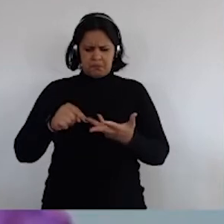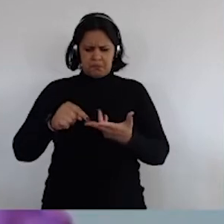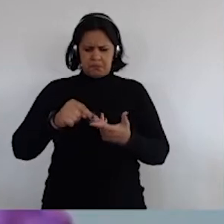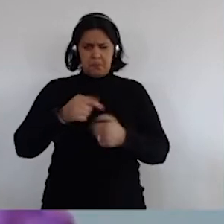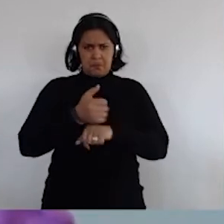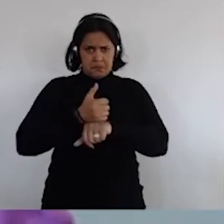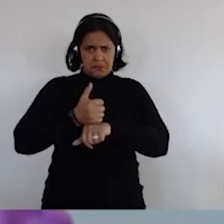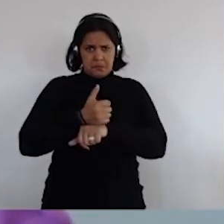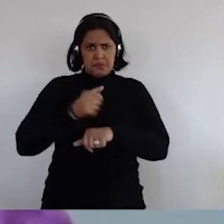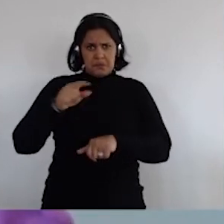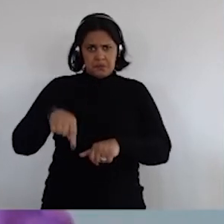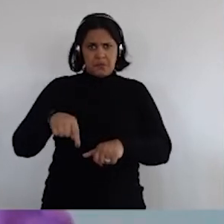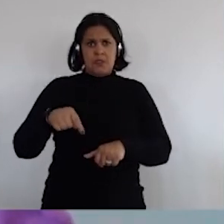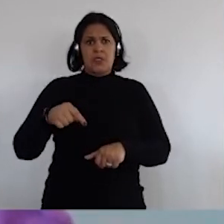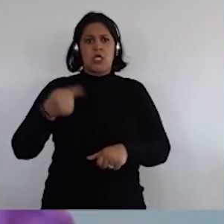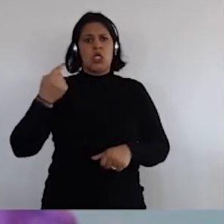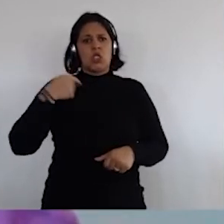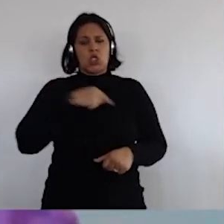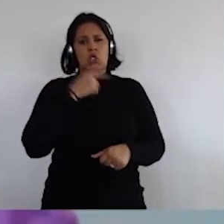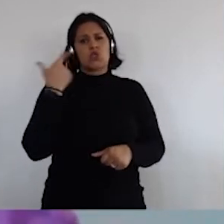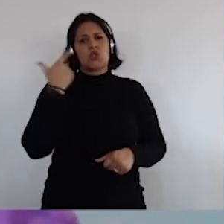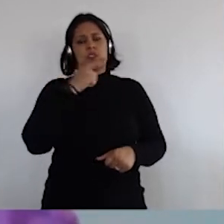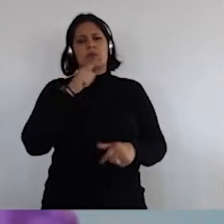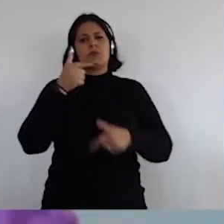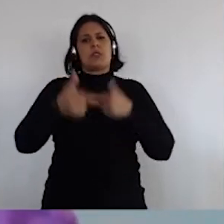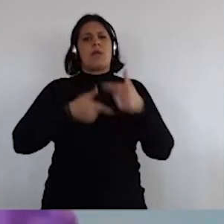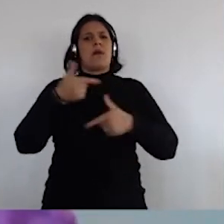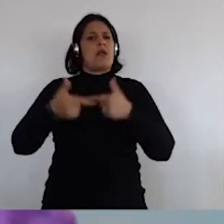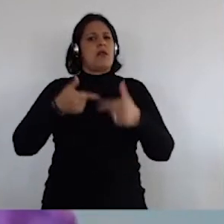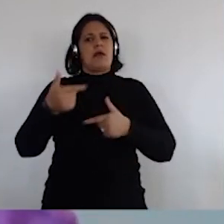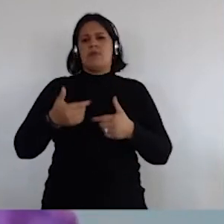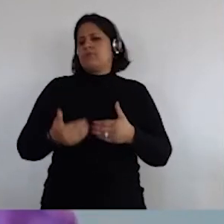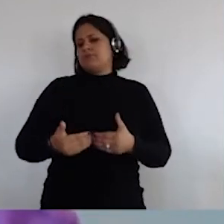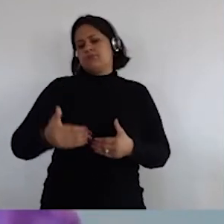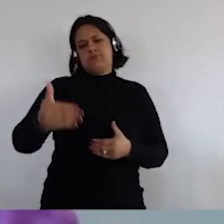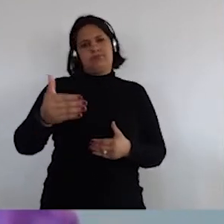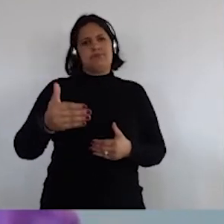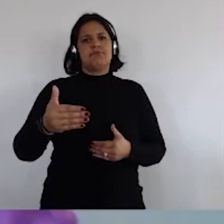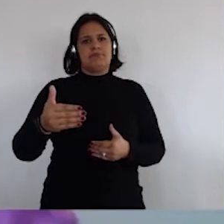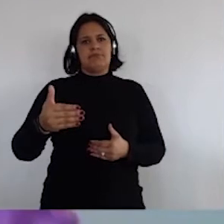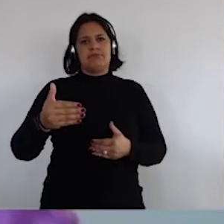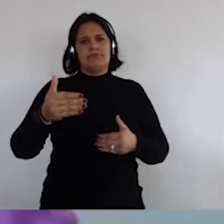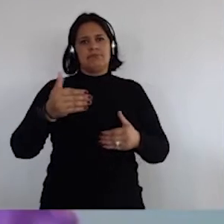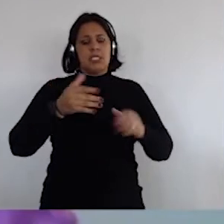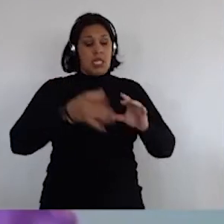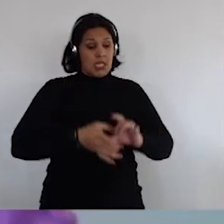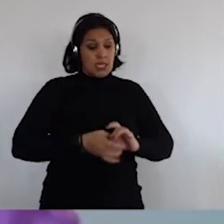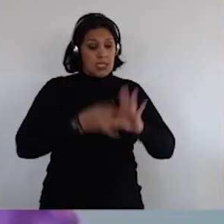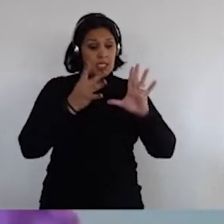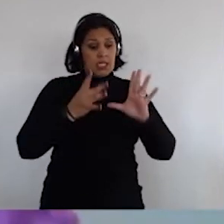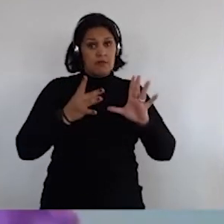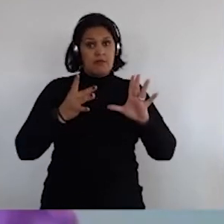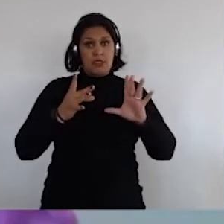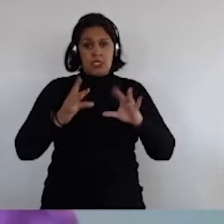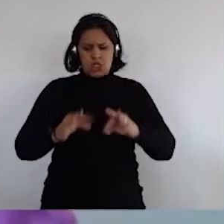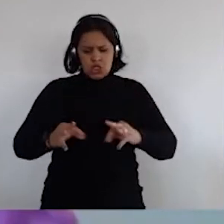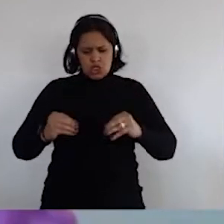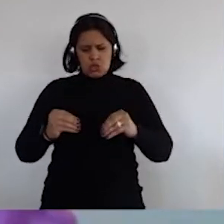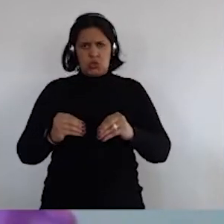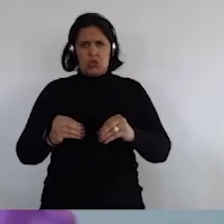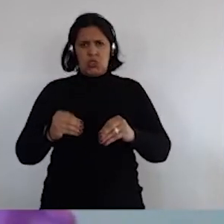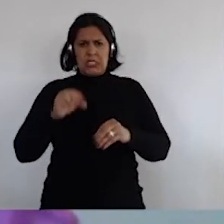de forma desassombrosa, livre e completa. Toda vez que uma prerrogativa